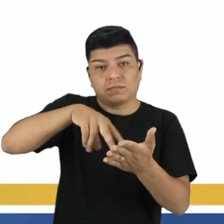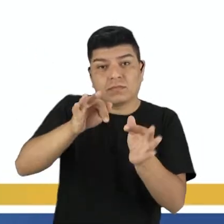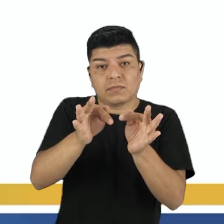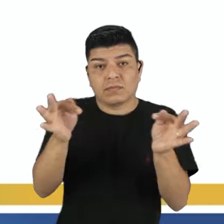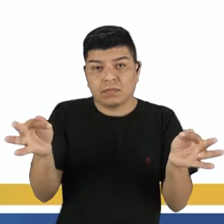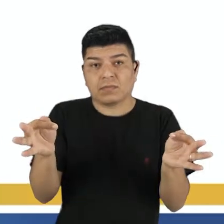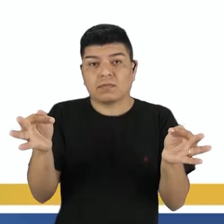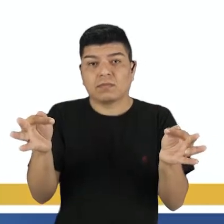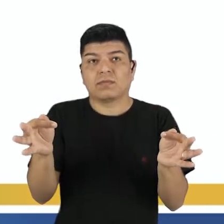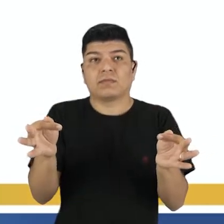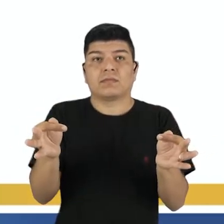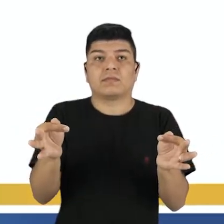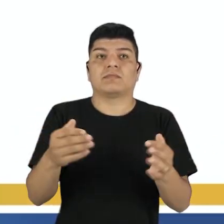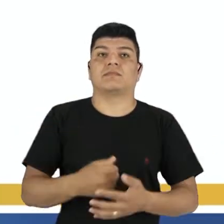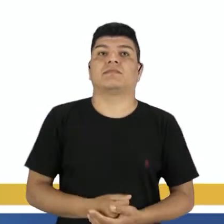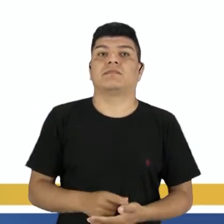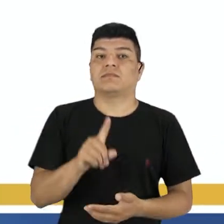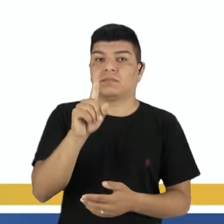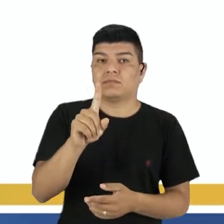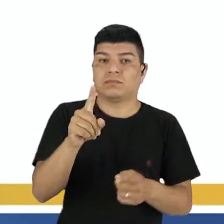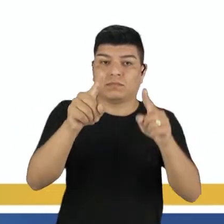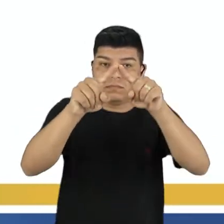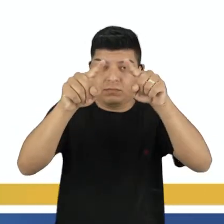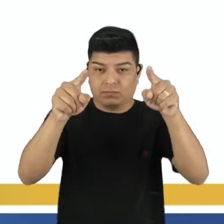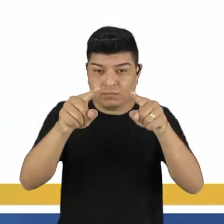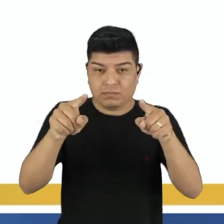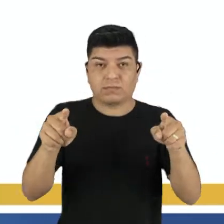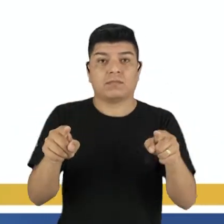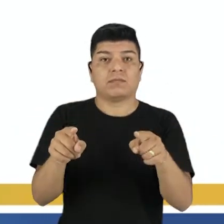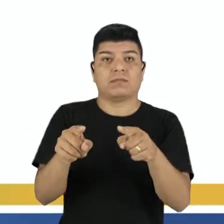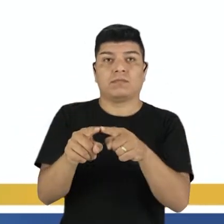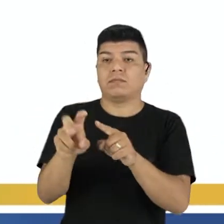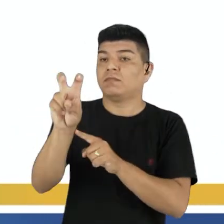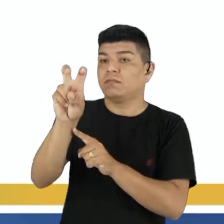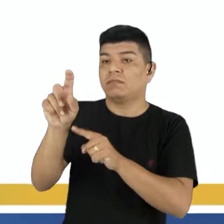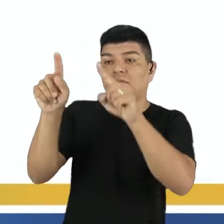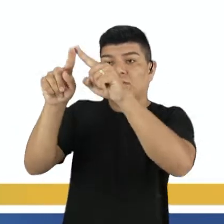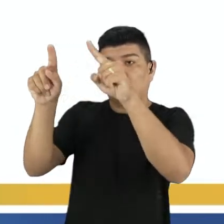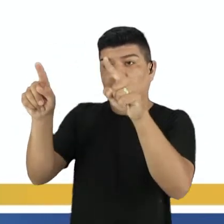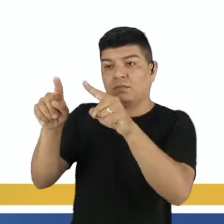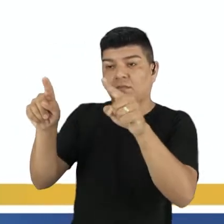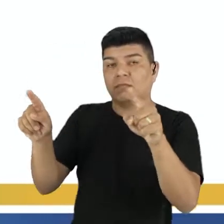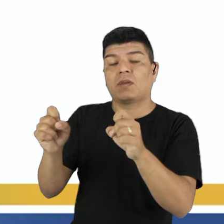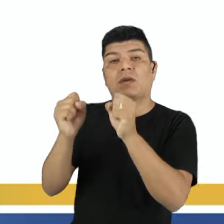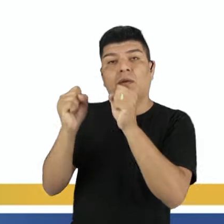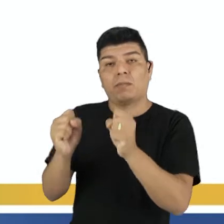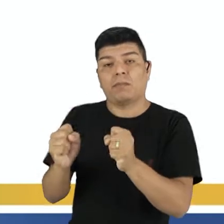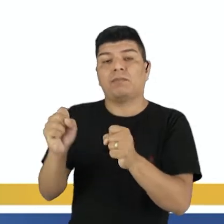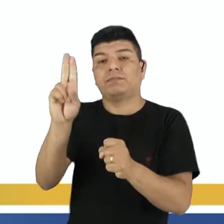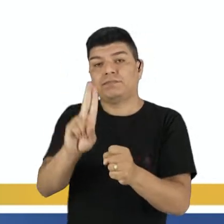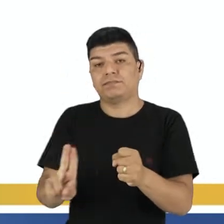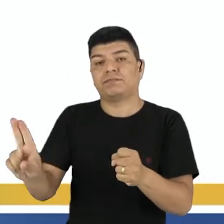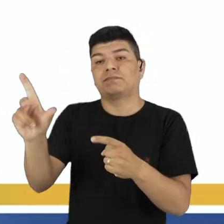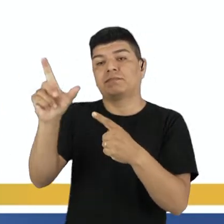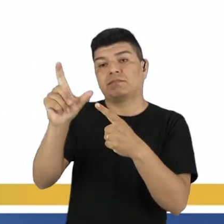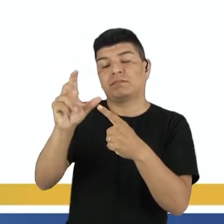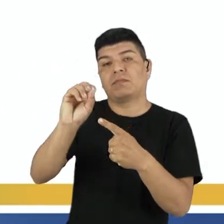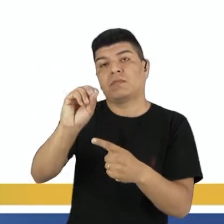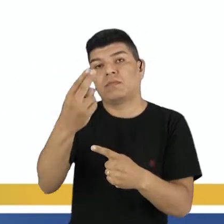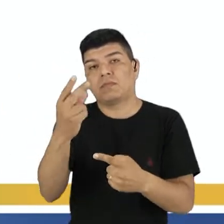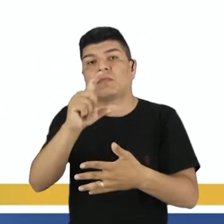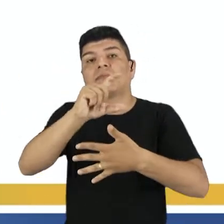pera. 5 pairs, 5 peras. Então, tudo bem se você usar no singular ou no plural. Já